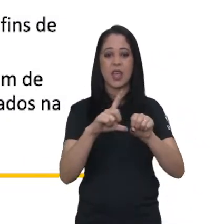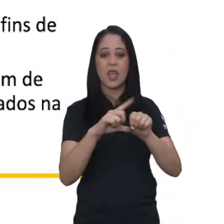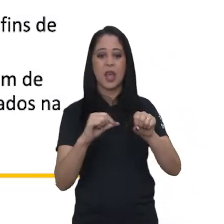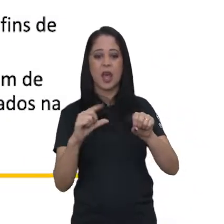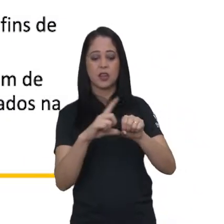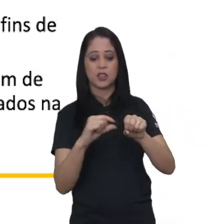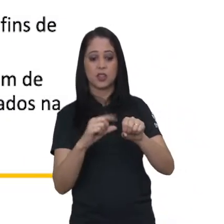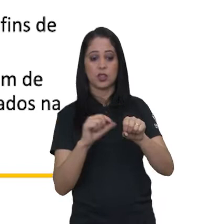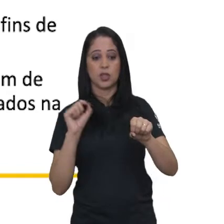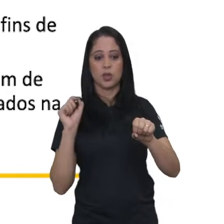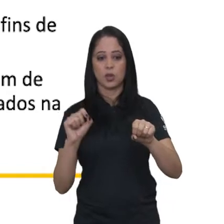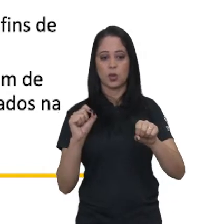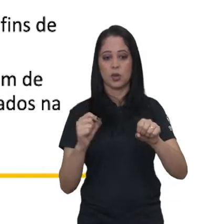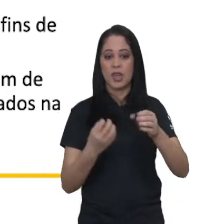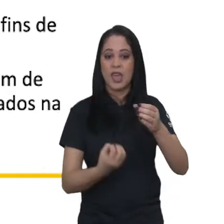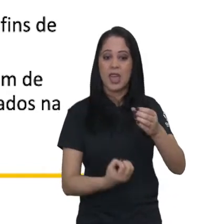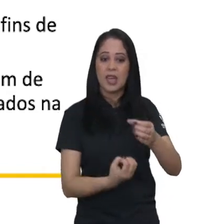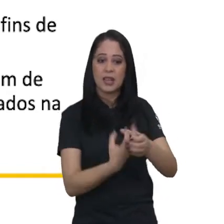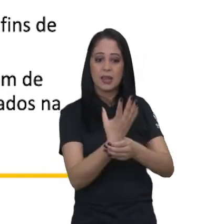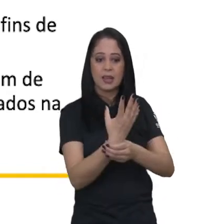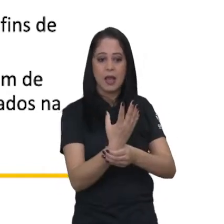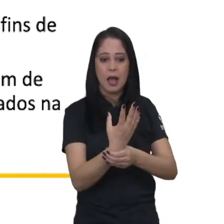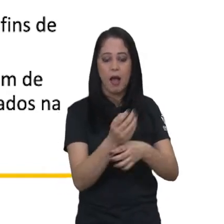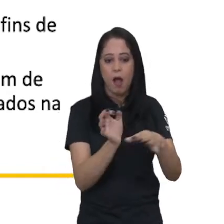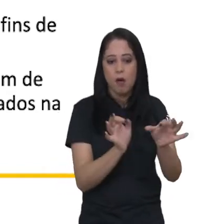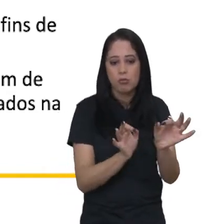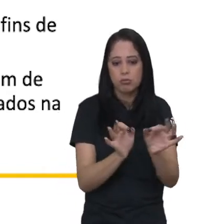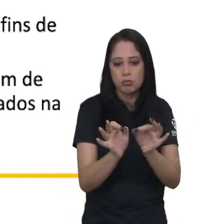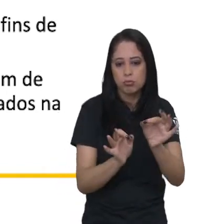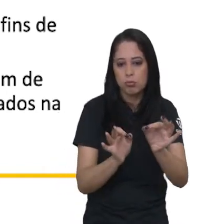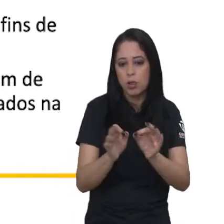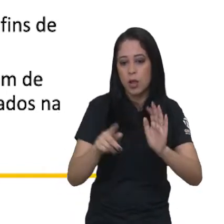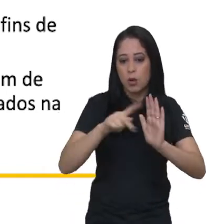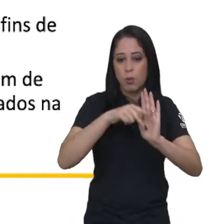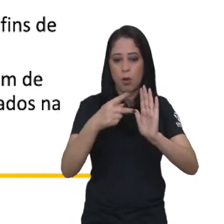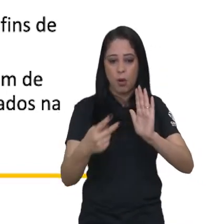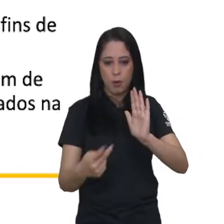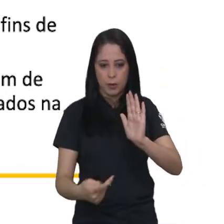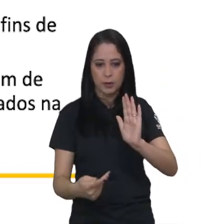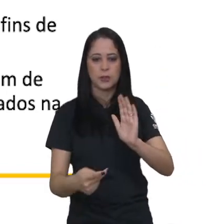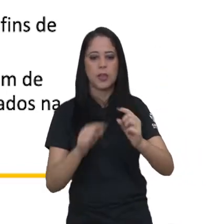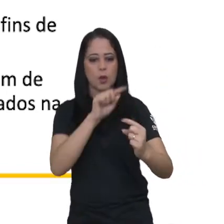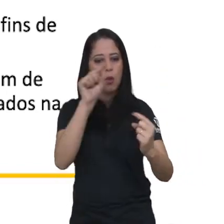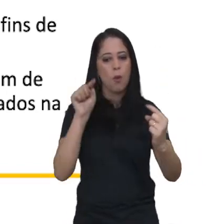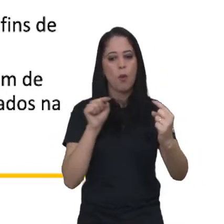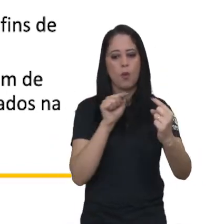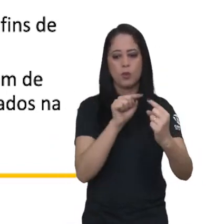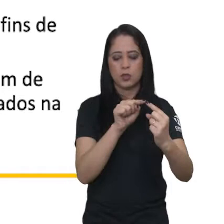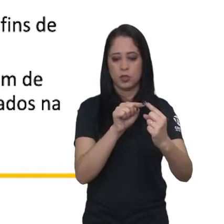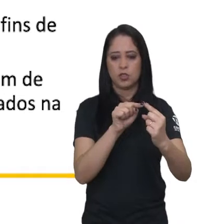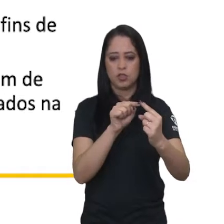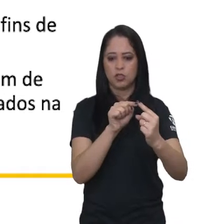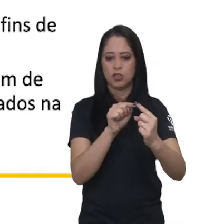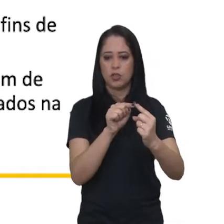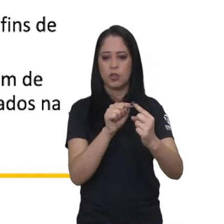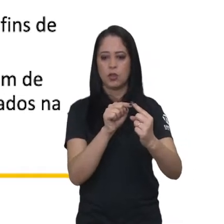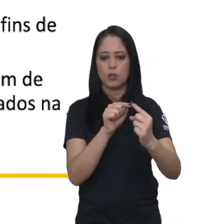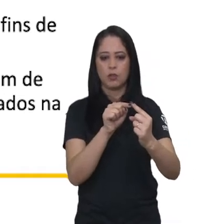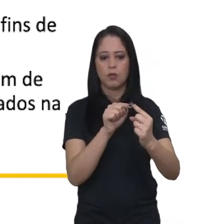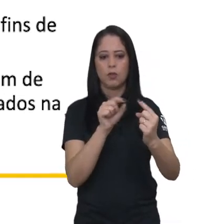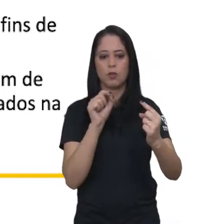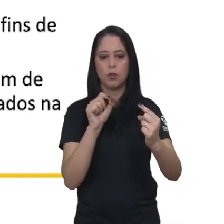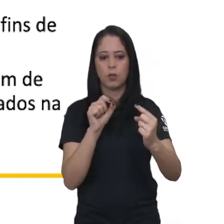é instituir o plano municipal de regularização fundiária conforme objetivos, diretrizes e disposições desse plano diretor,